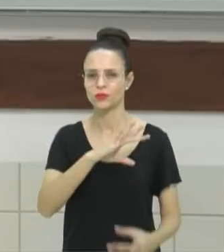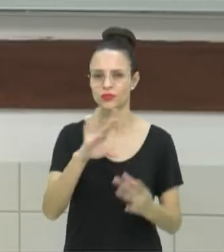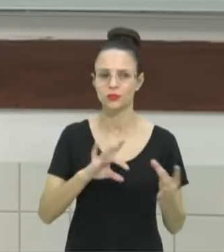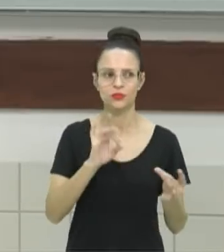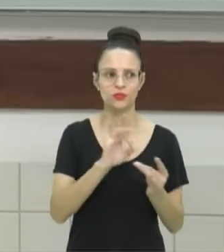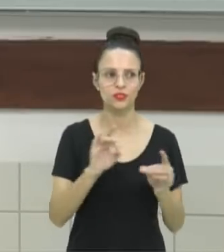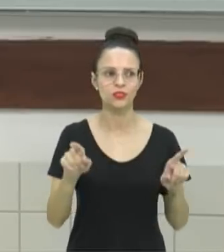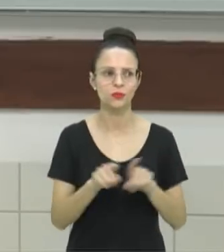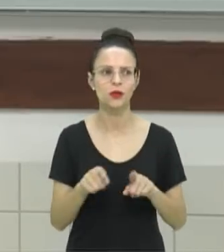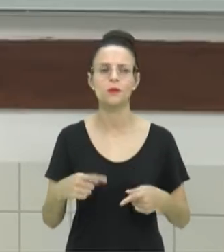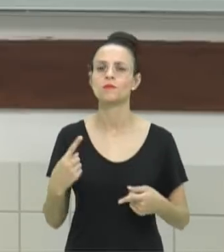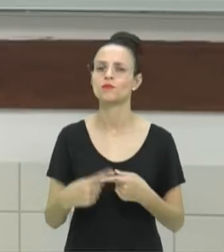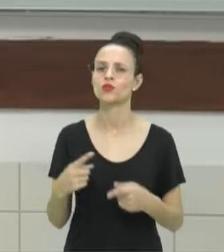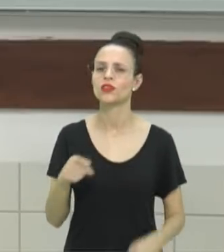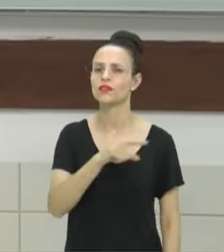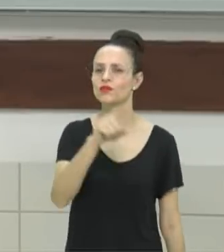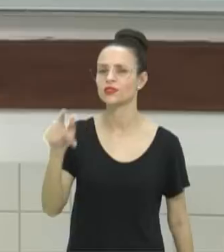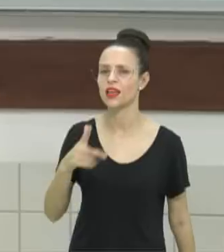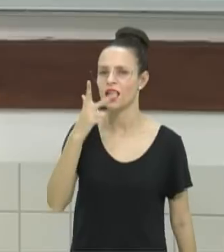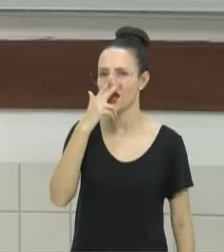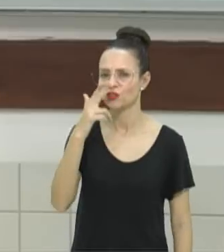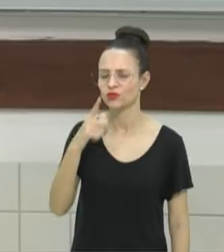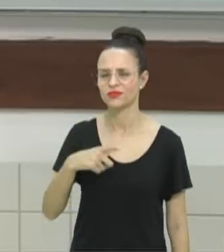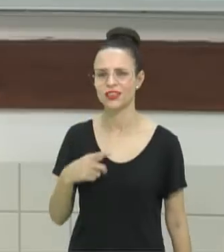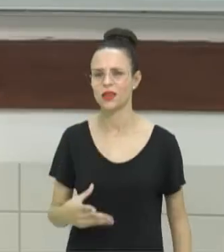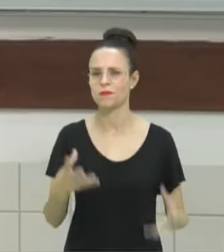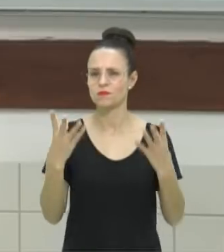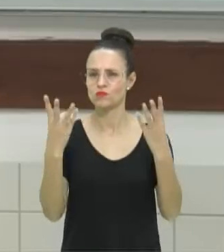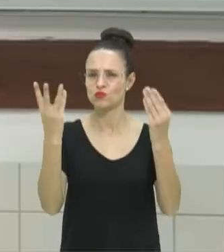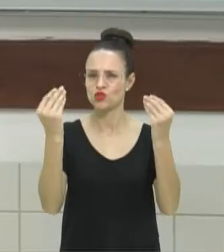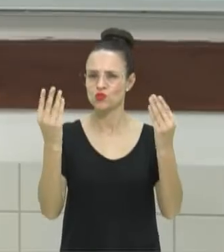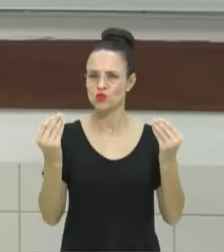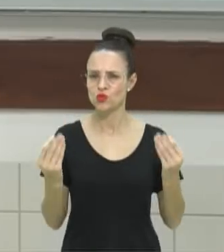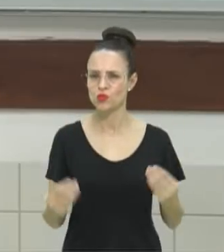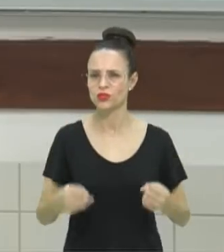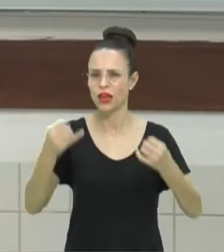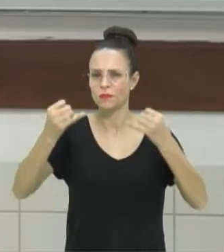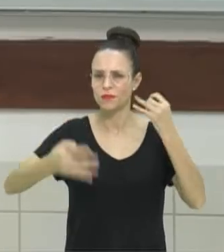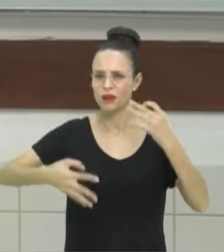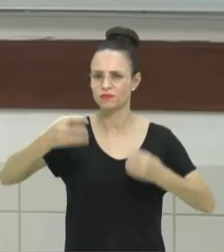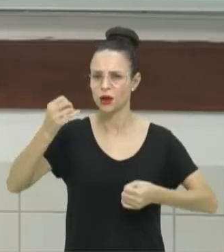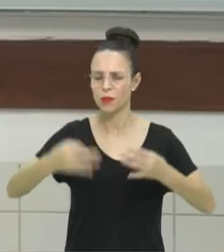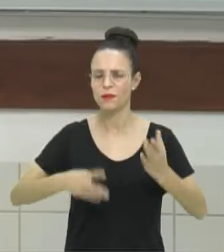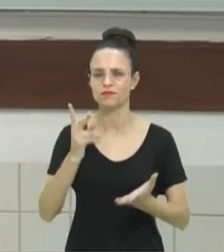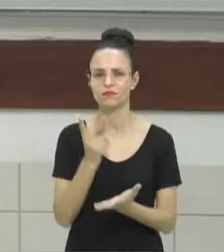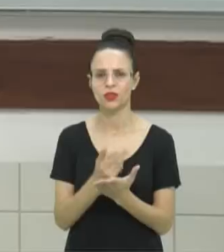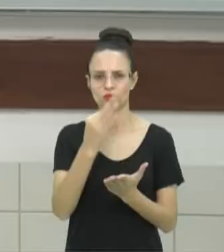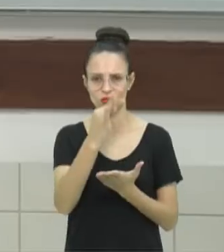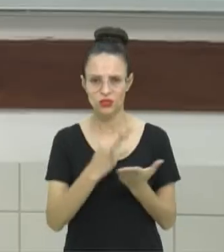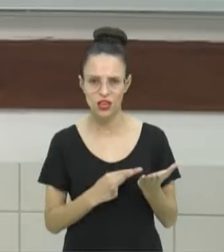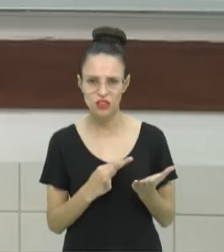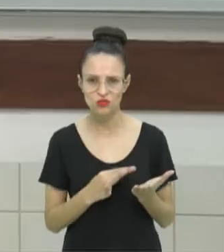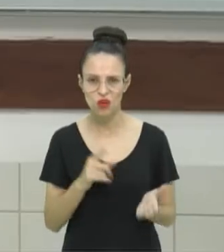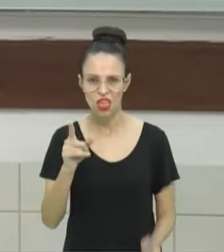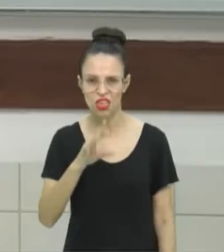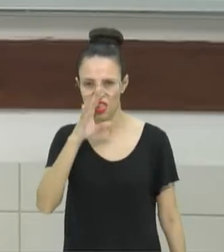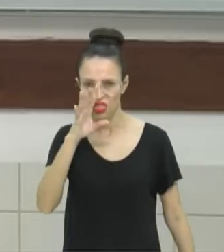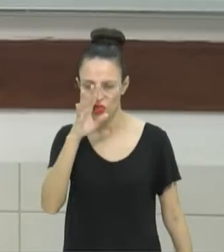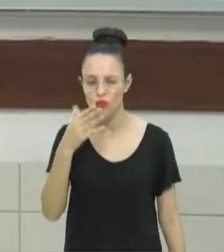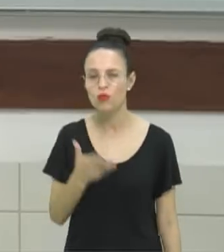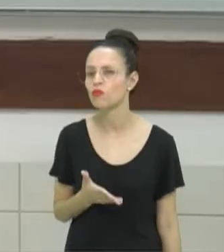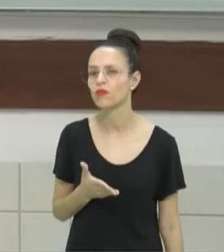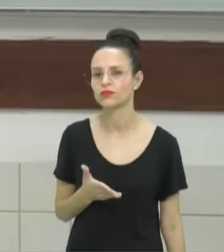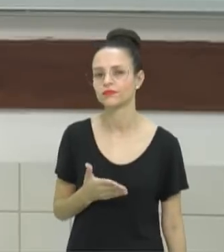especificações ali. Por que vocês acham que tem tantas explicativas no mesmo texto? Será que ele colocou à toa aquilo